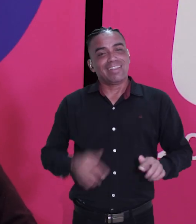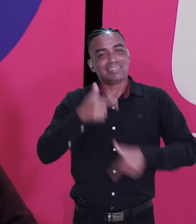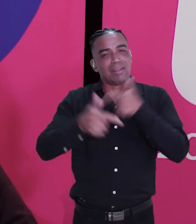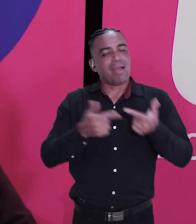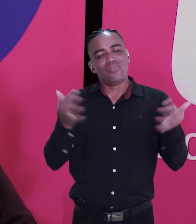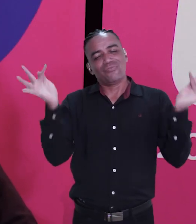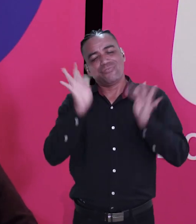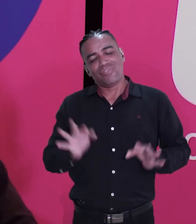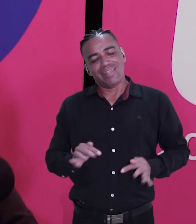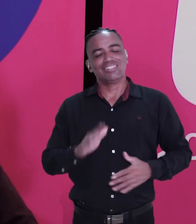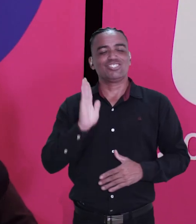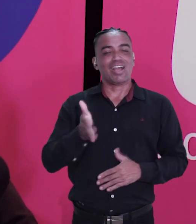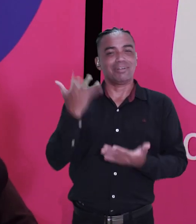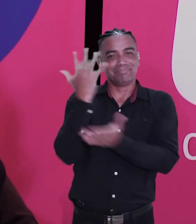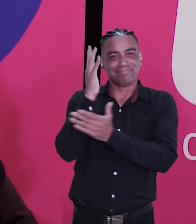justificado o meu trabalho.